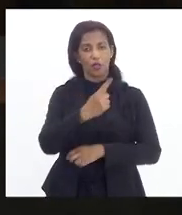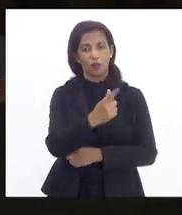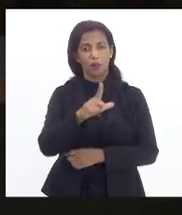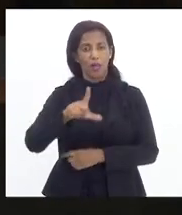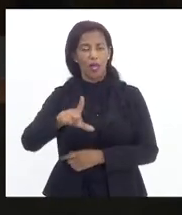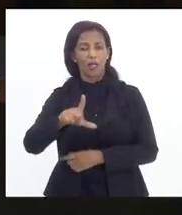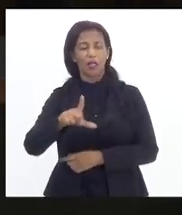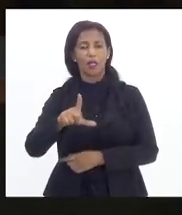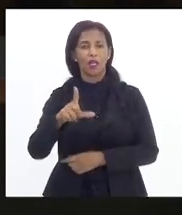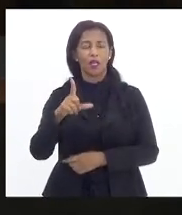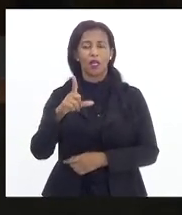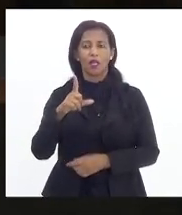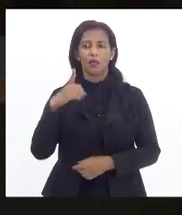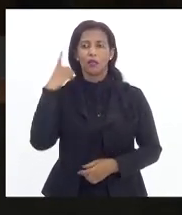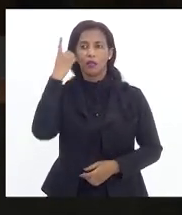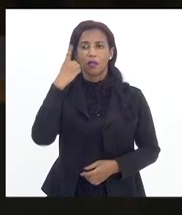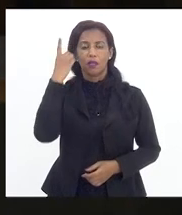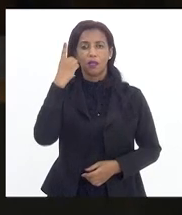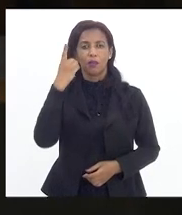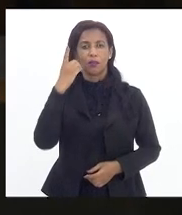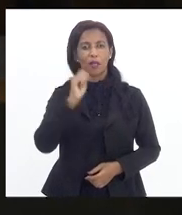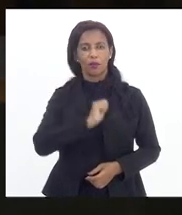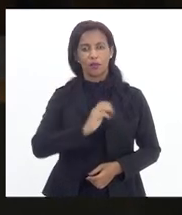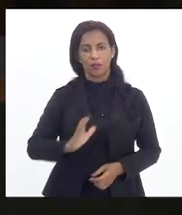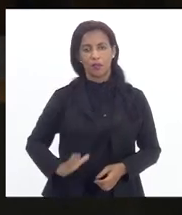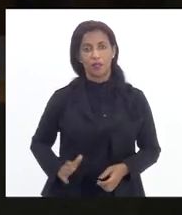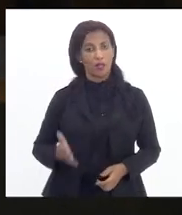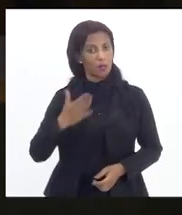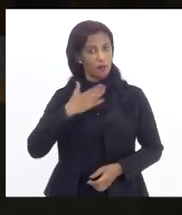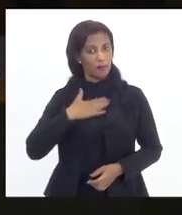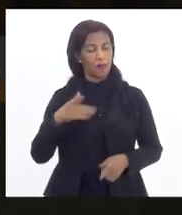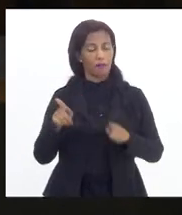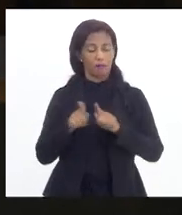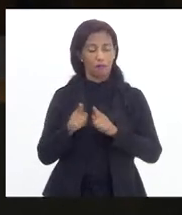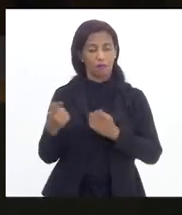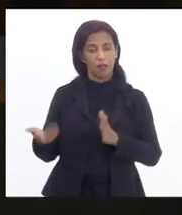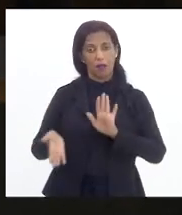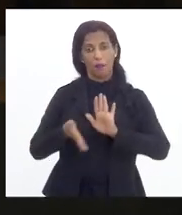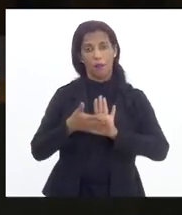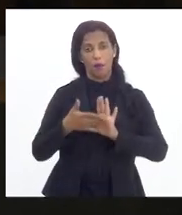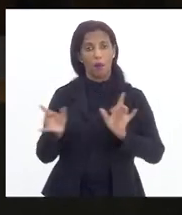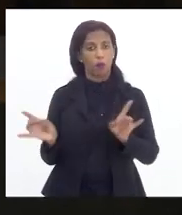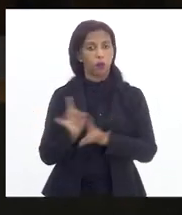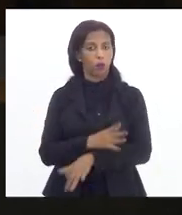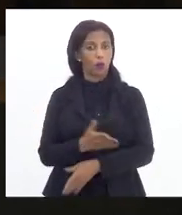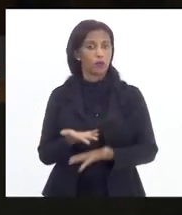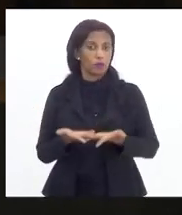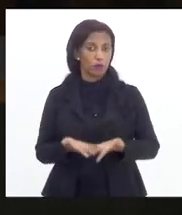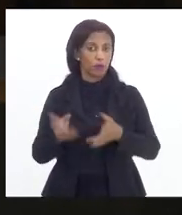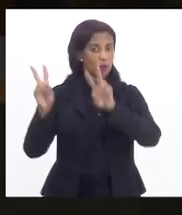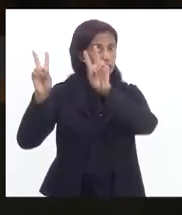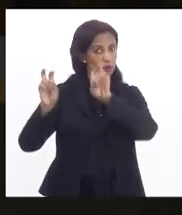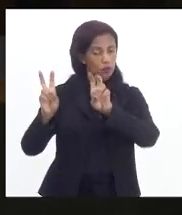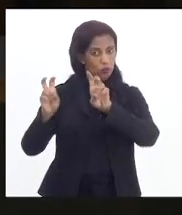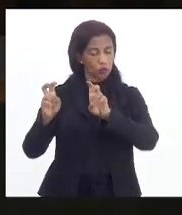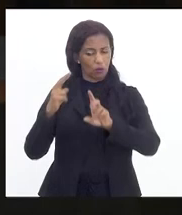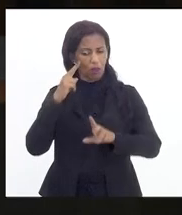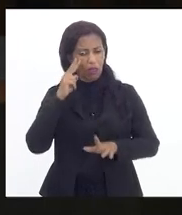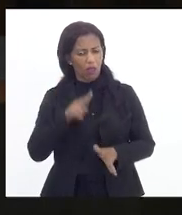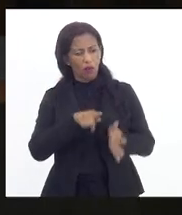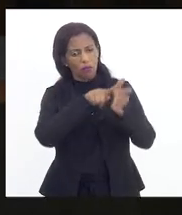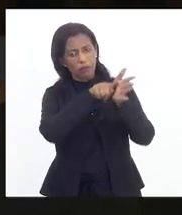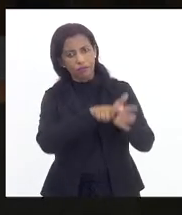deputado André Ceciliano e de minha autoria que tem uma proposta concreta sobre isso e que Eu